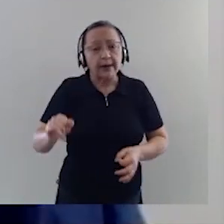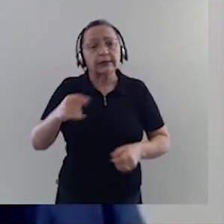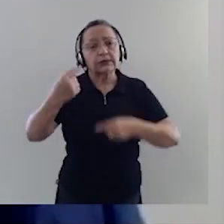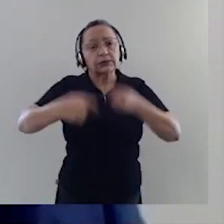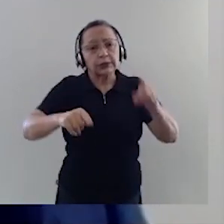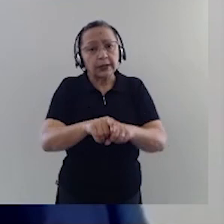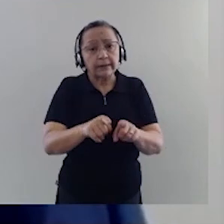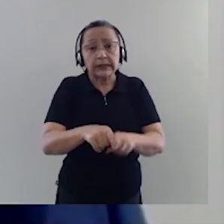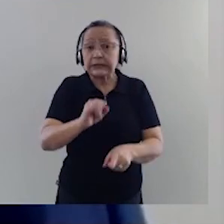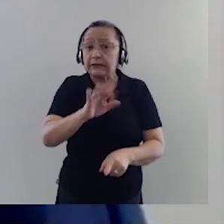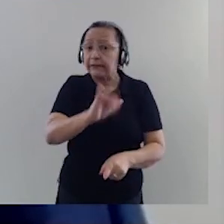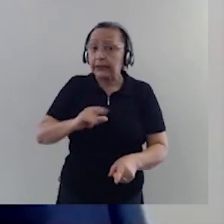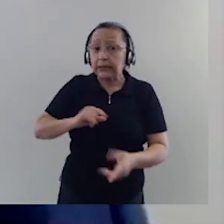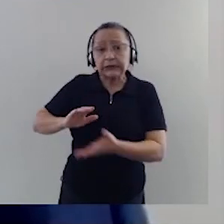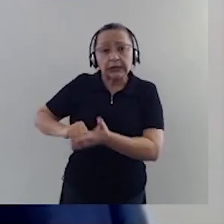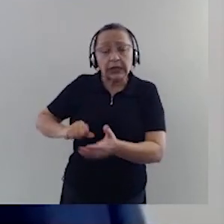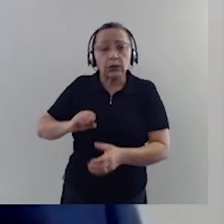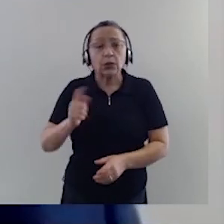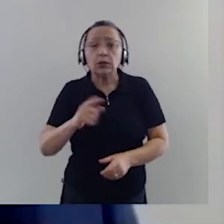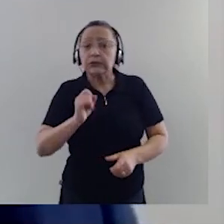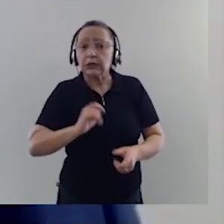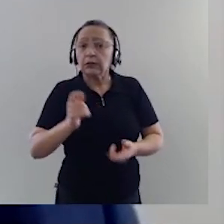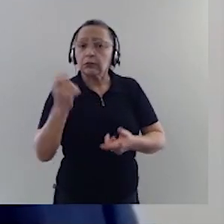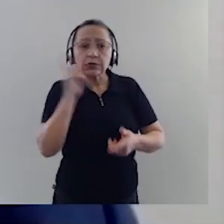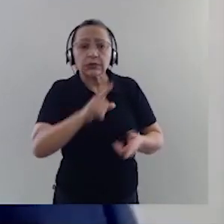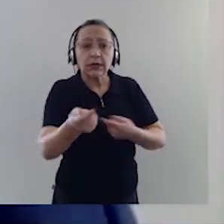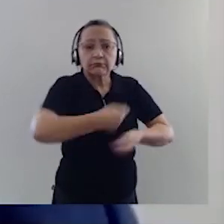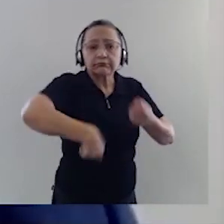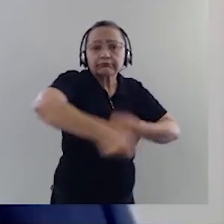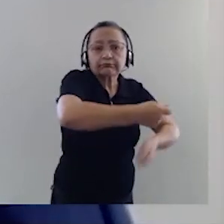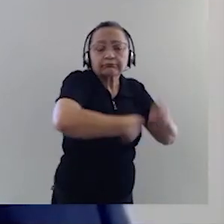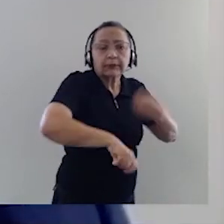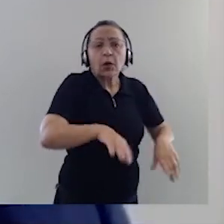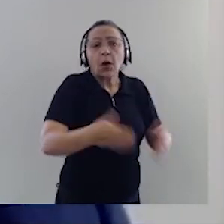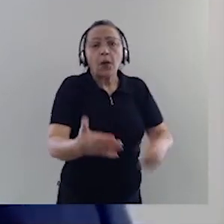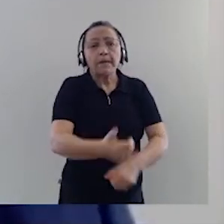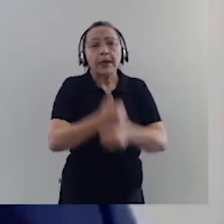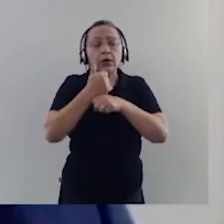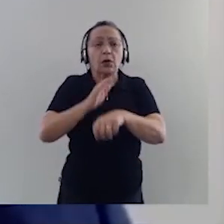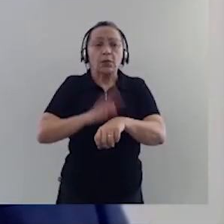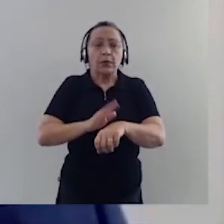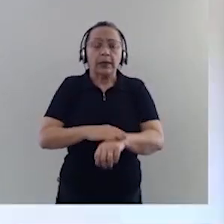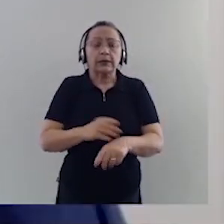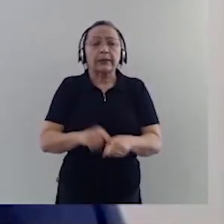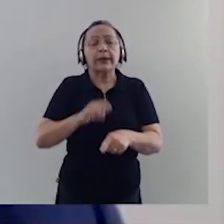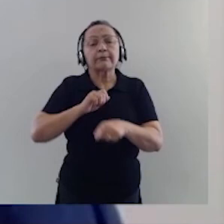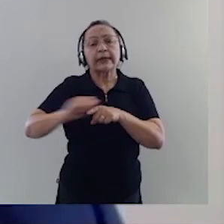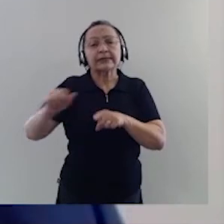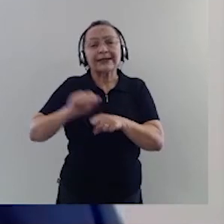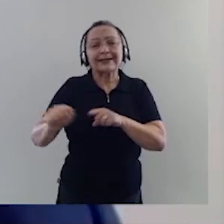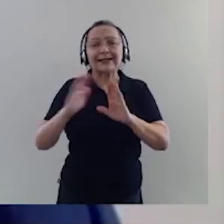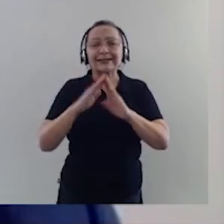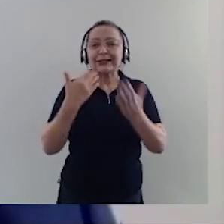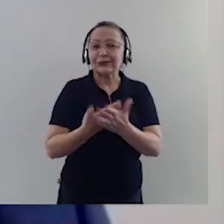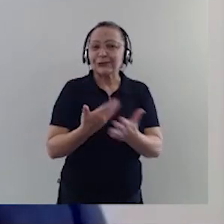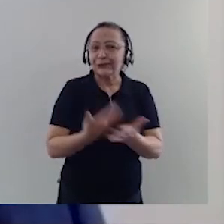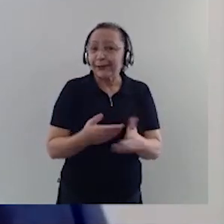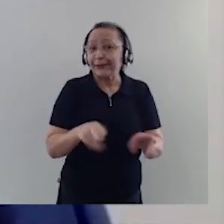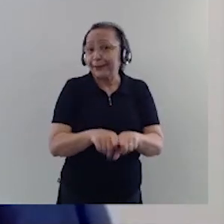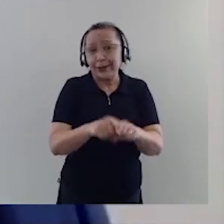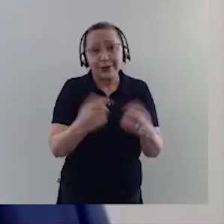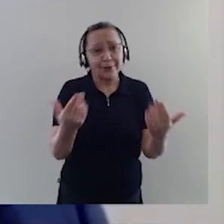se não for renegociado, que é o melhor, que é a solução mais consentânea para o momento. Mensalidades escolares, idem,